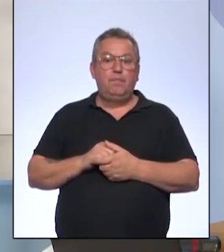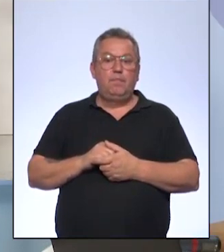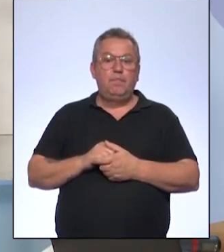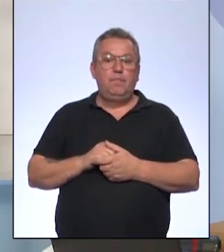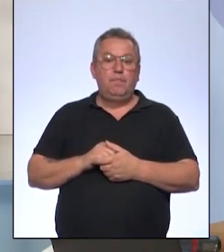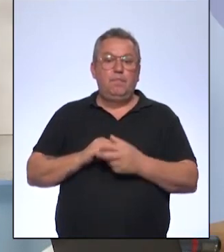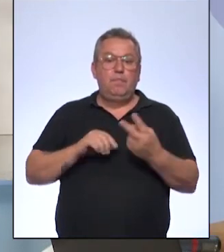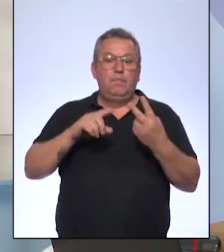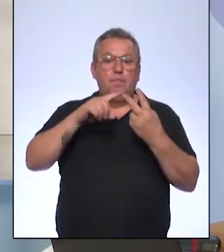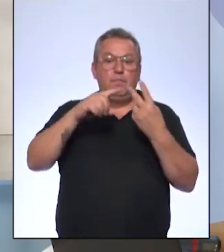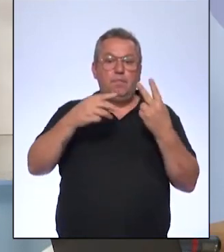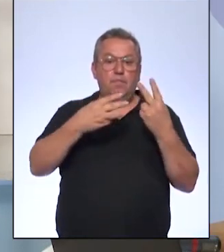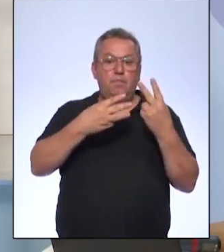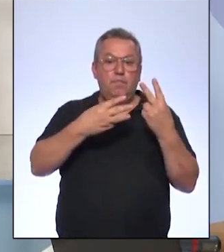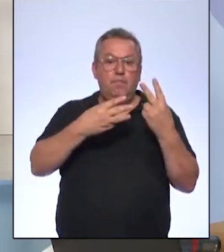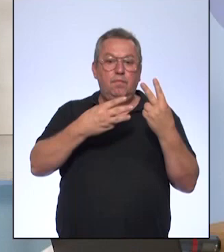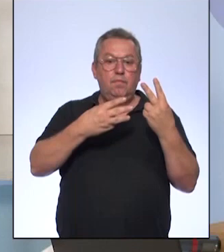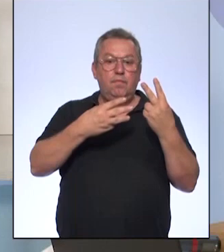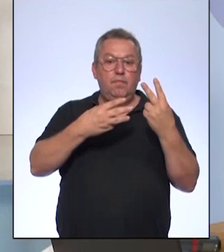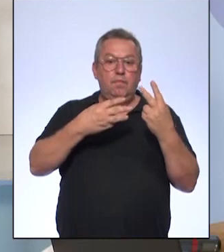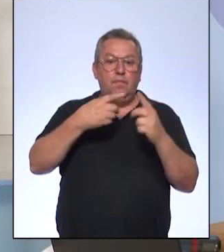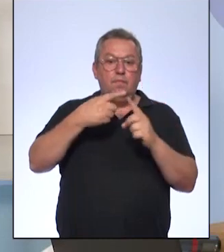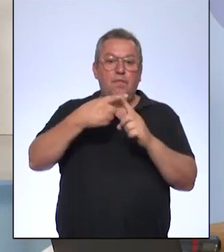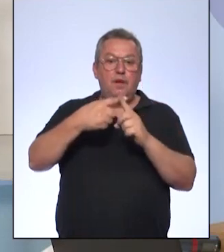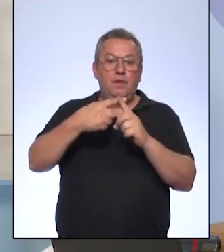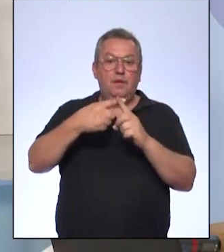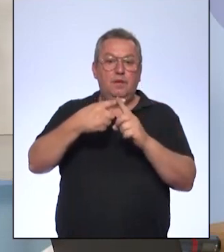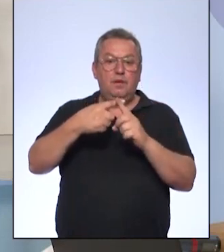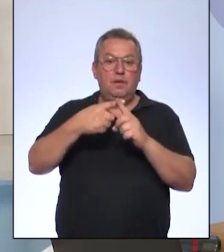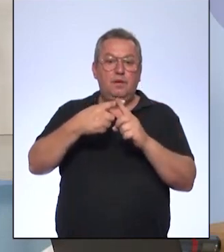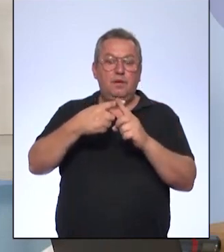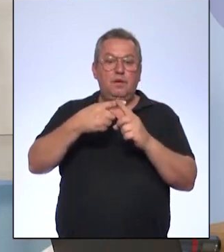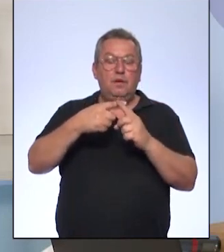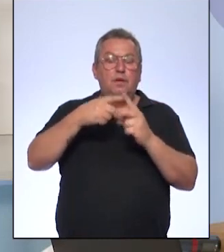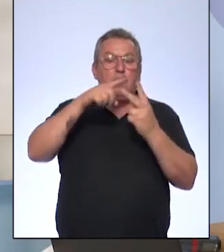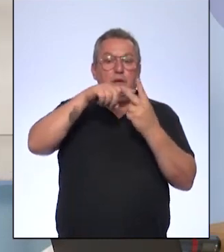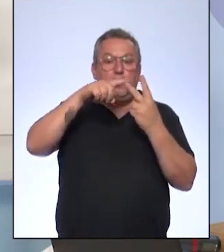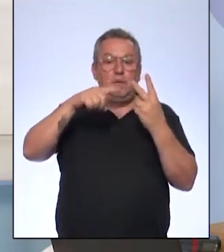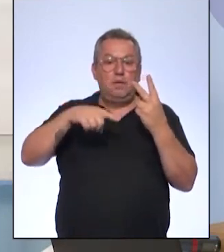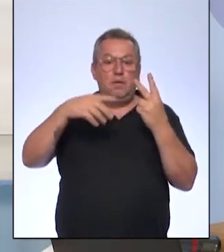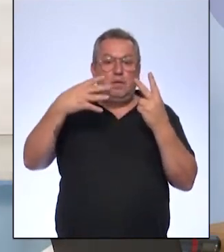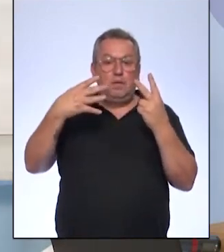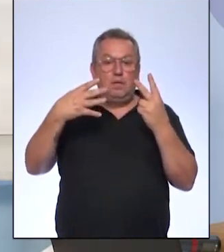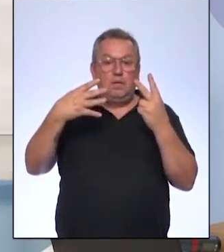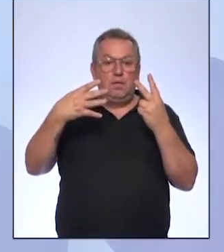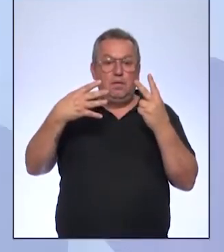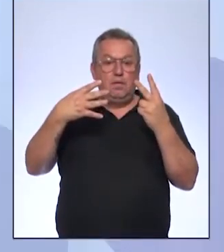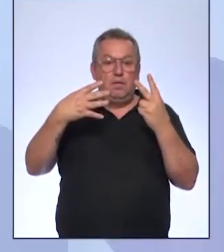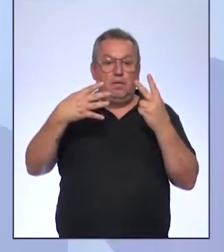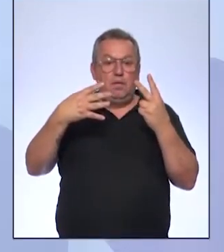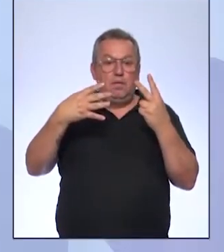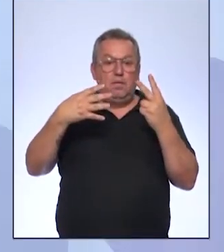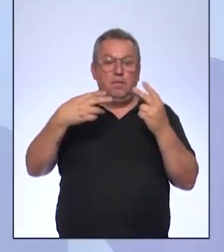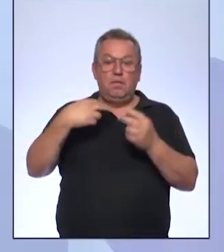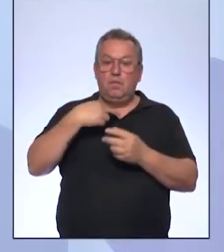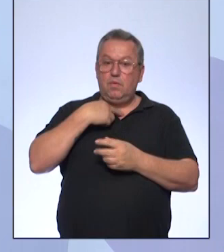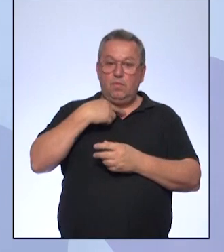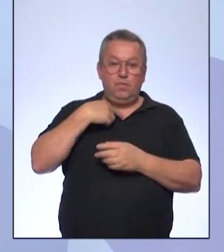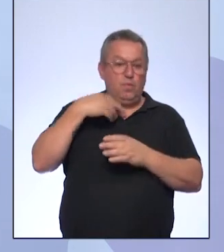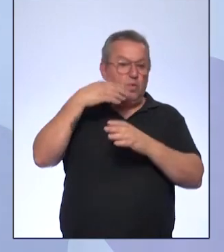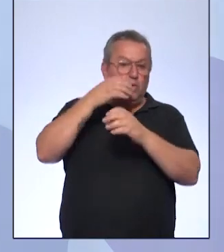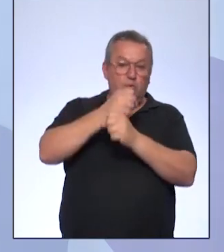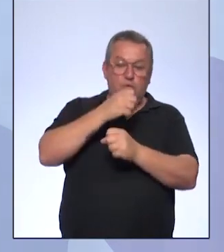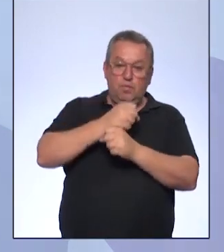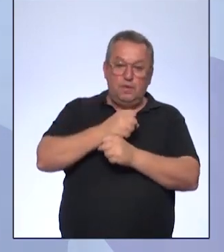raiz quadrada de 3 mais raiz quadrada de 4, eu não posso somar